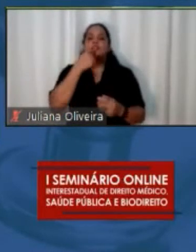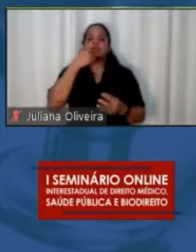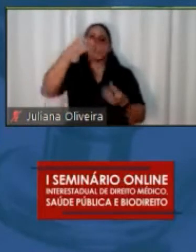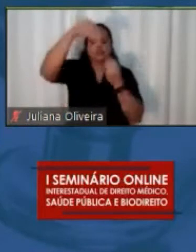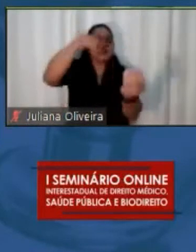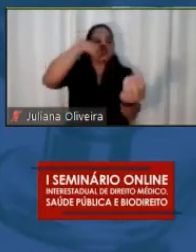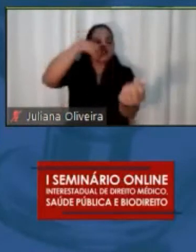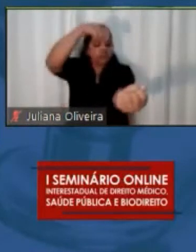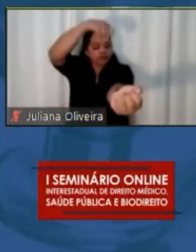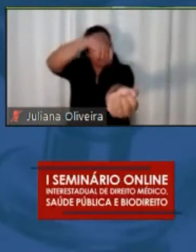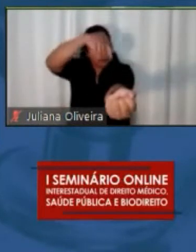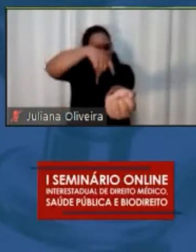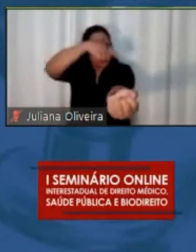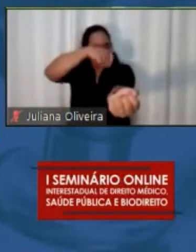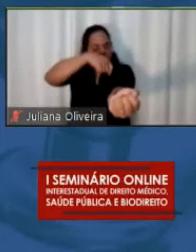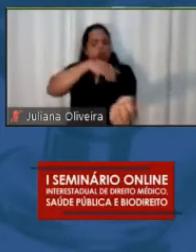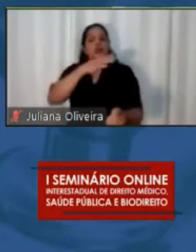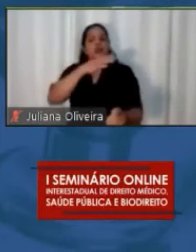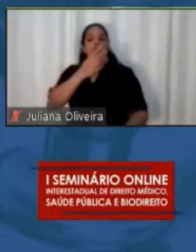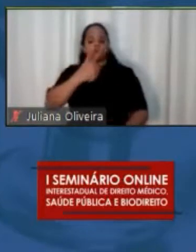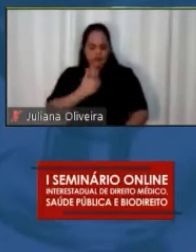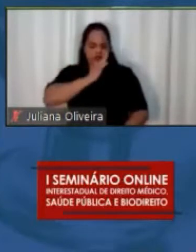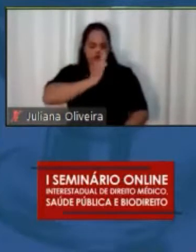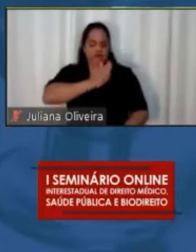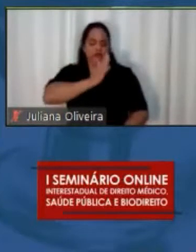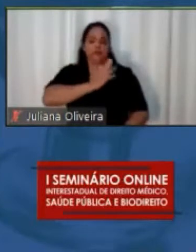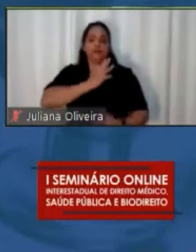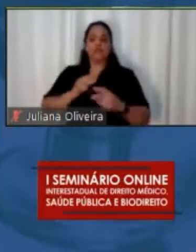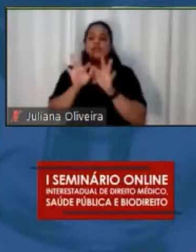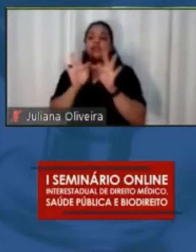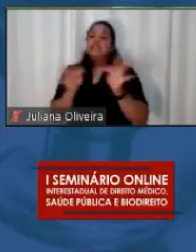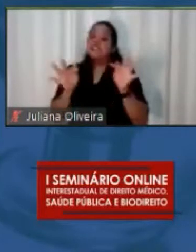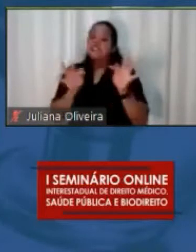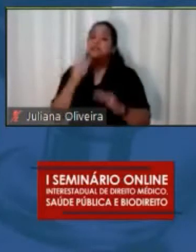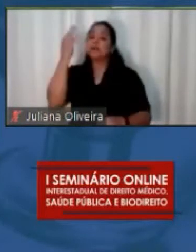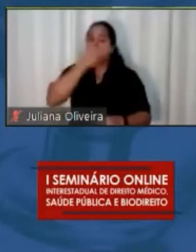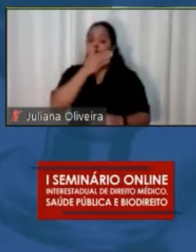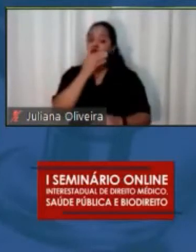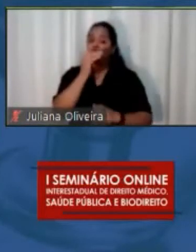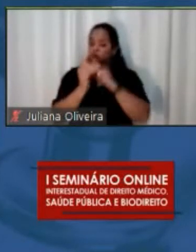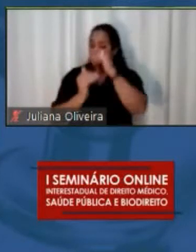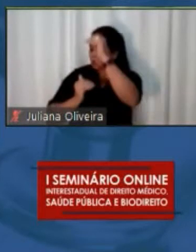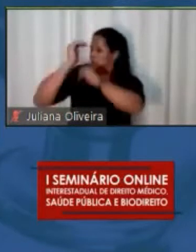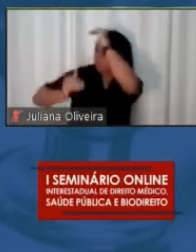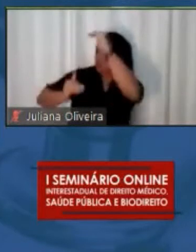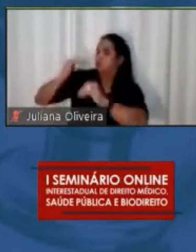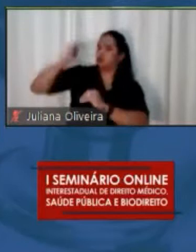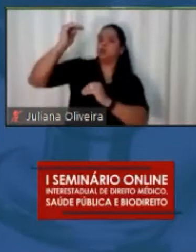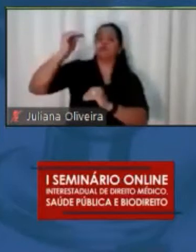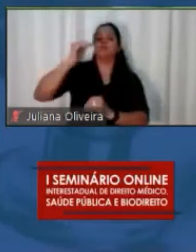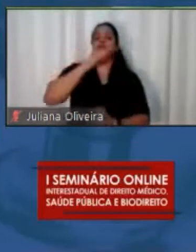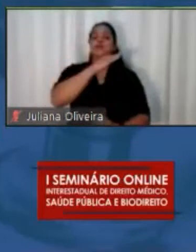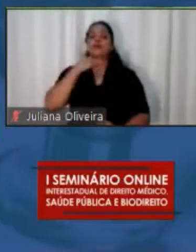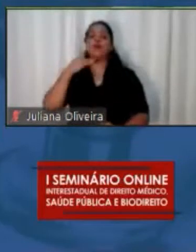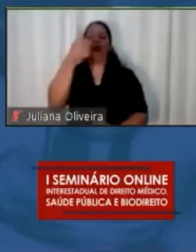cardíacas simples demonstrava um aumento de mortalidade superior a 10% ao receber uma transfusão